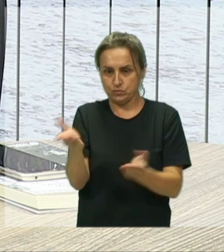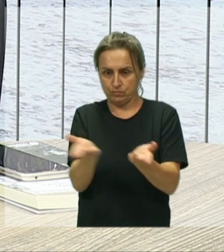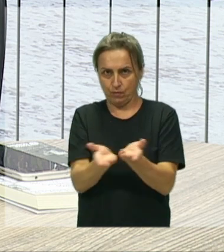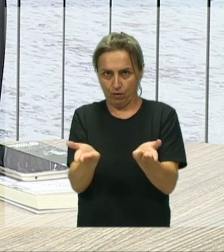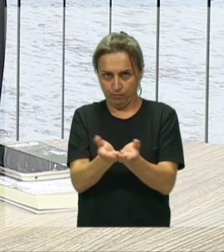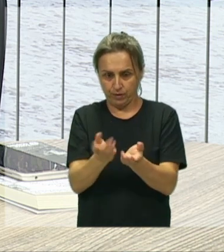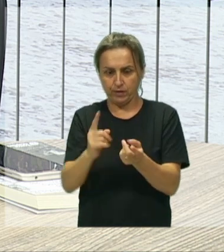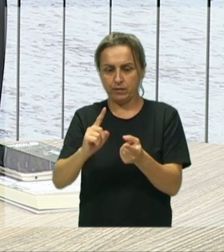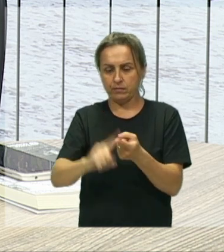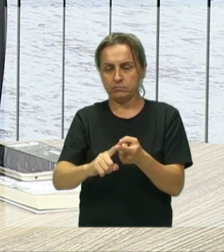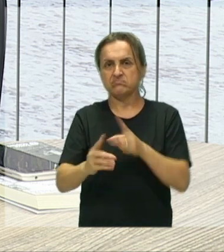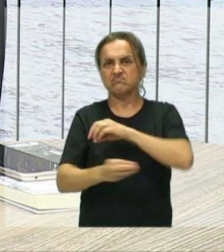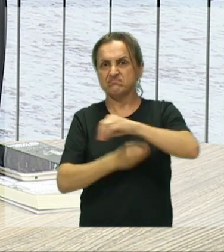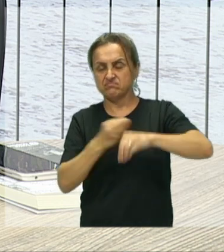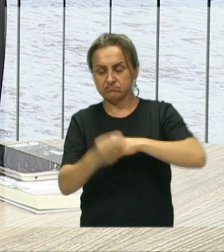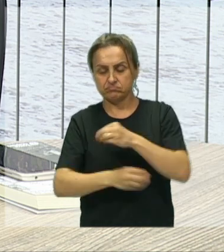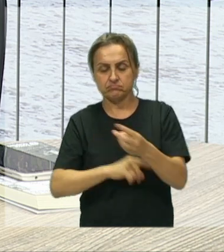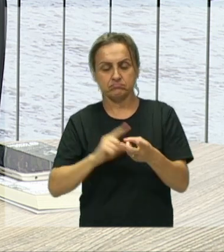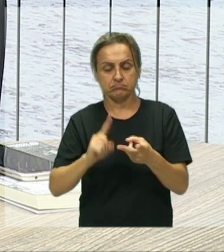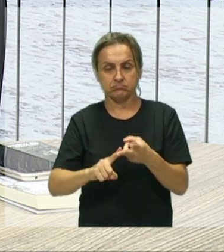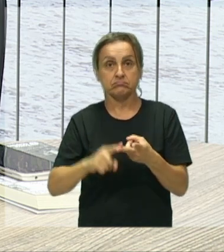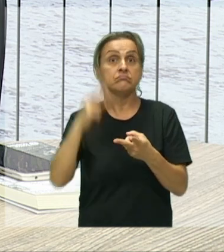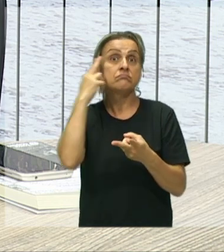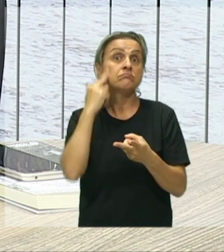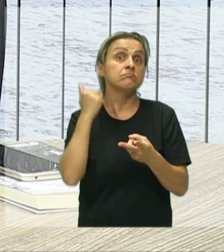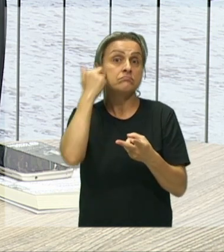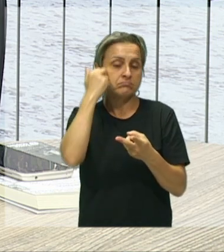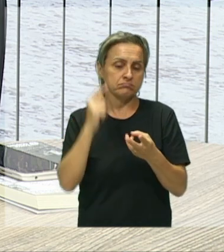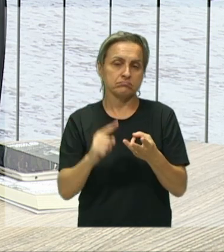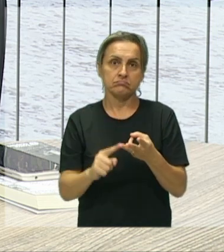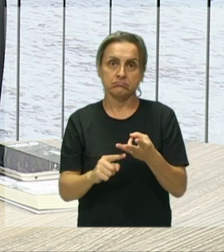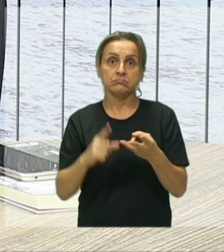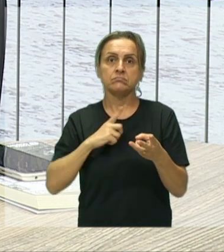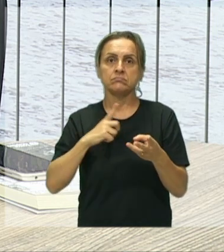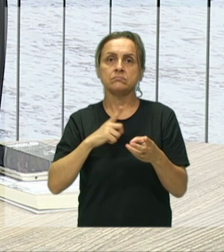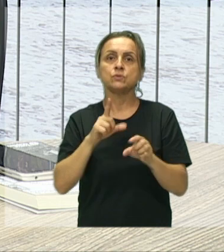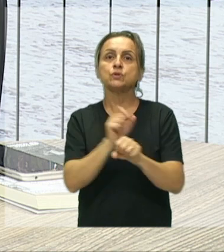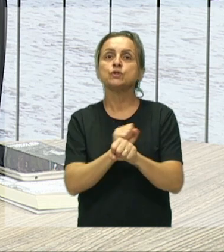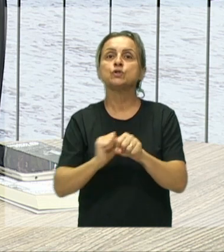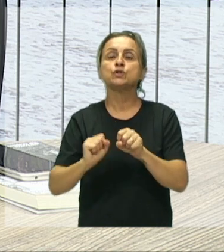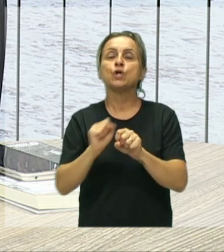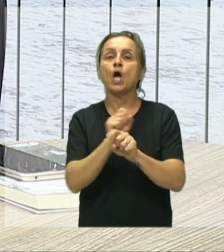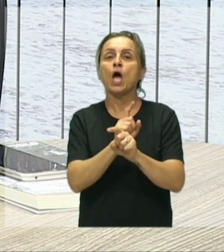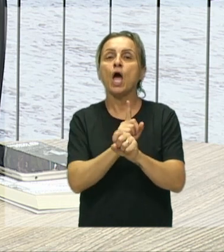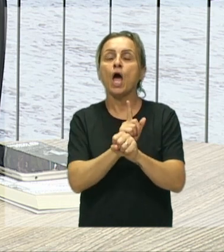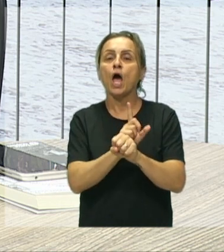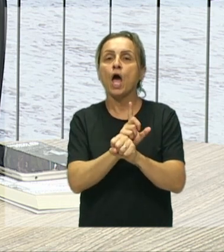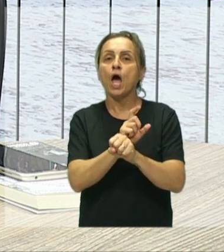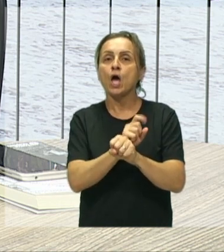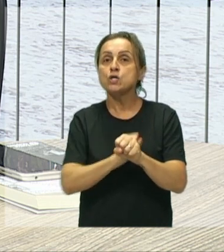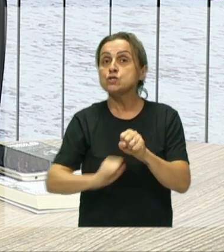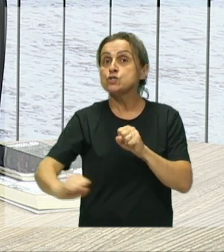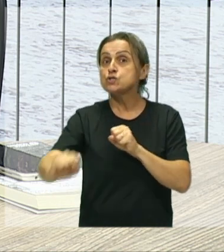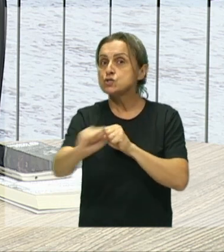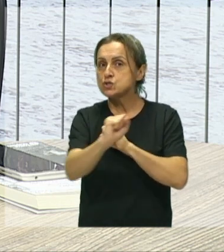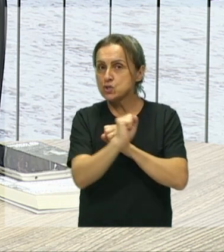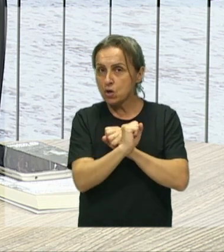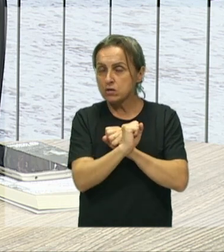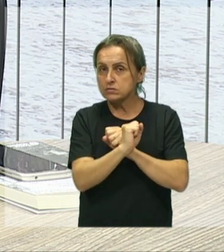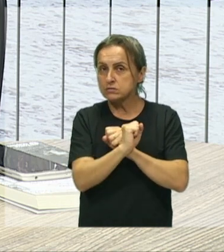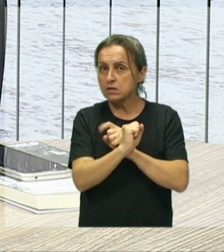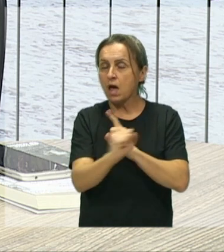e negras. E tinha a sociedade chamada Sociedade Beneficente 15 de Novembro, porque a população